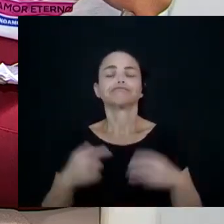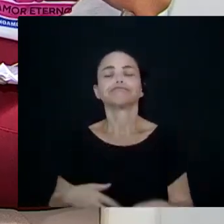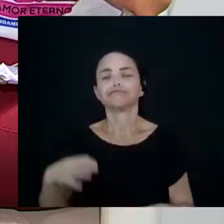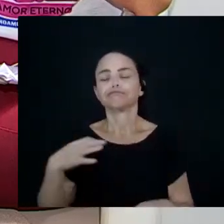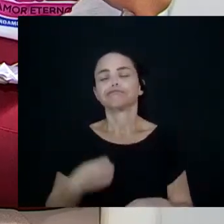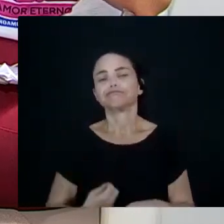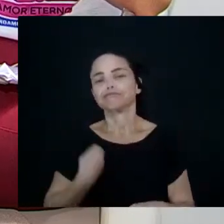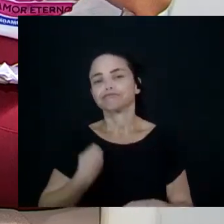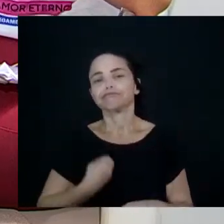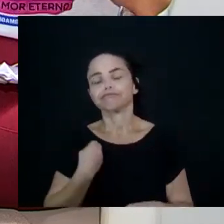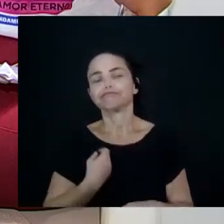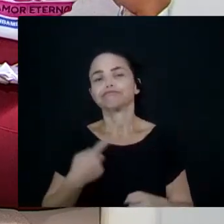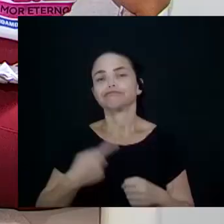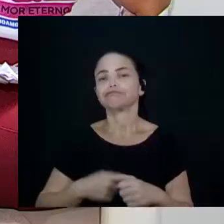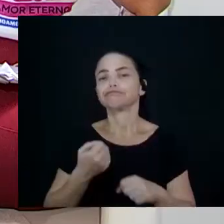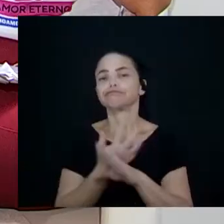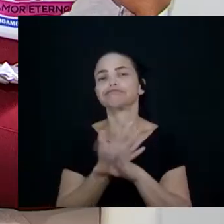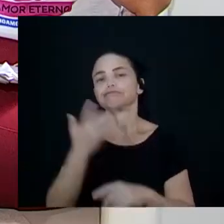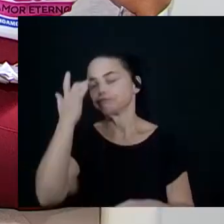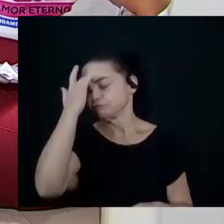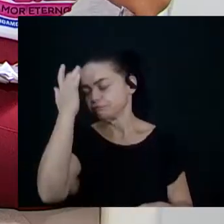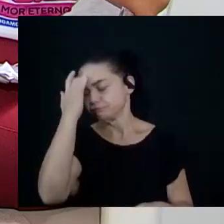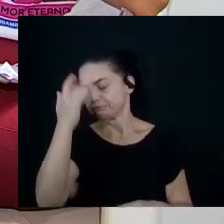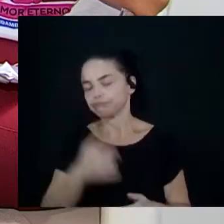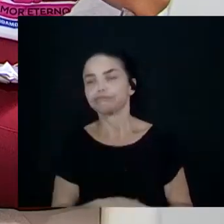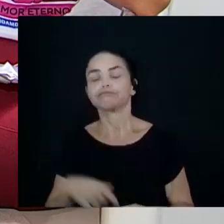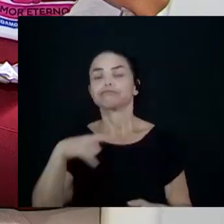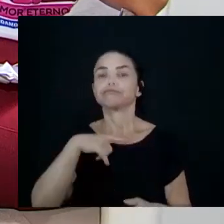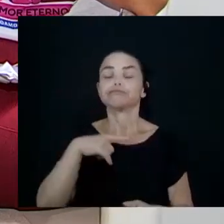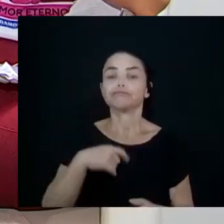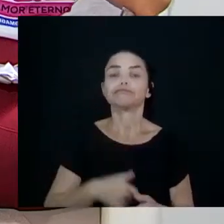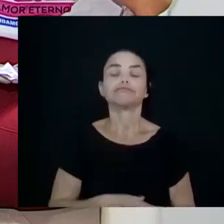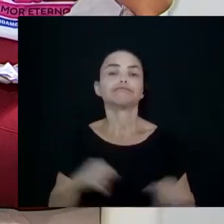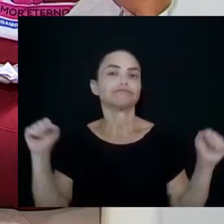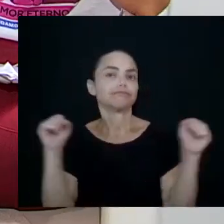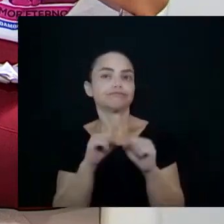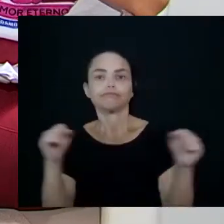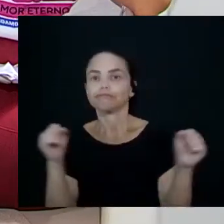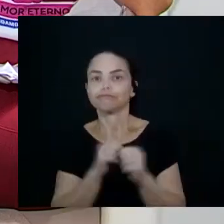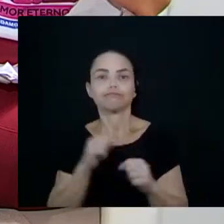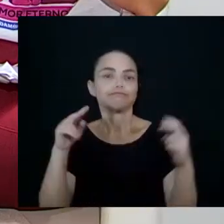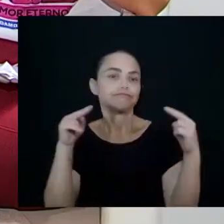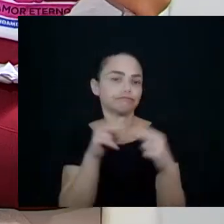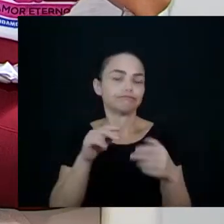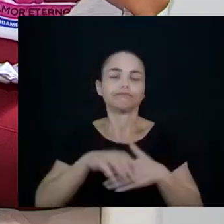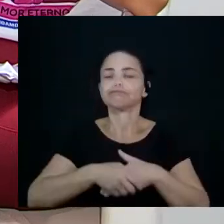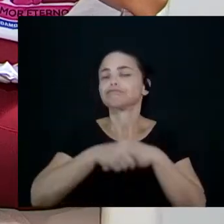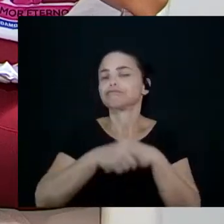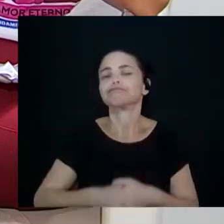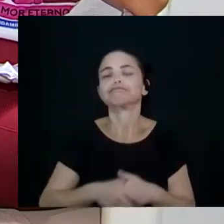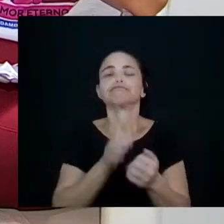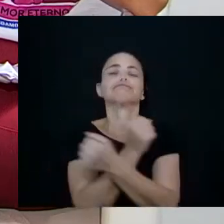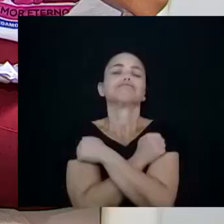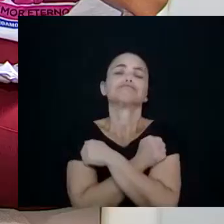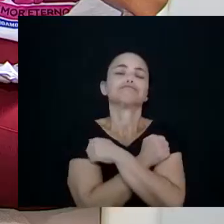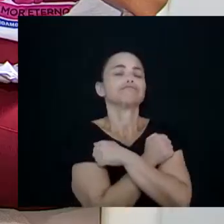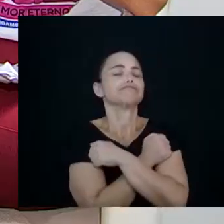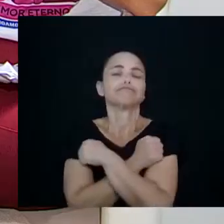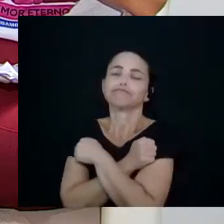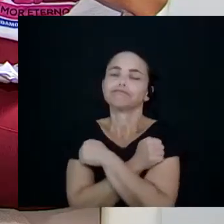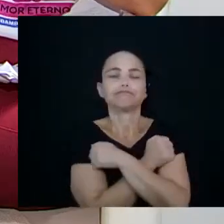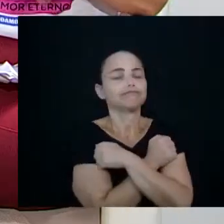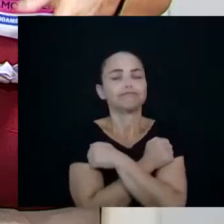ela o online é mais fácil. Mas nós também temos aquelas mães que adoram o olho no olho, pegar na mão, um abraço, para elas o presencial é muito